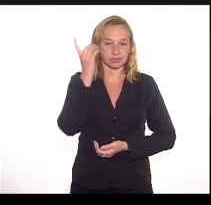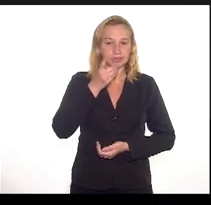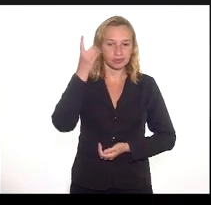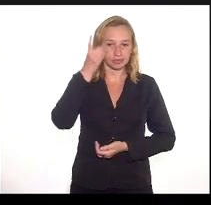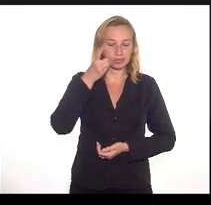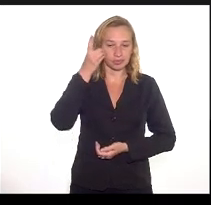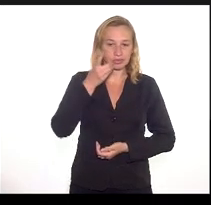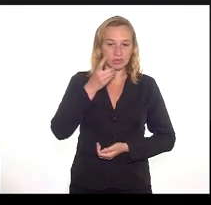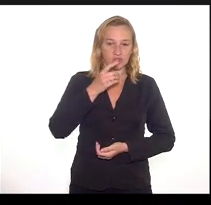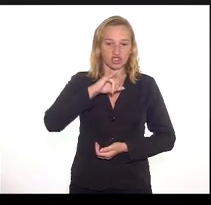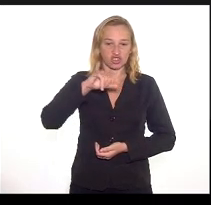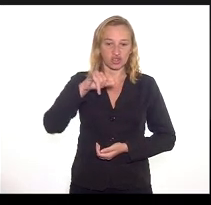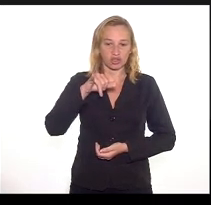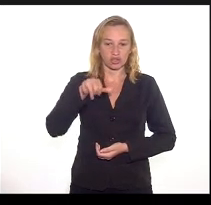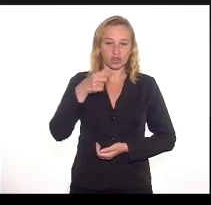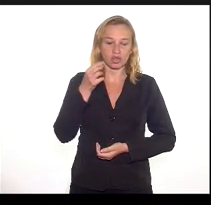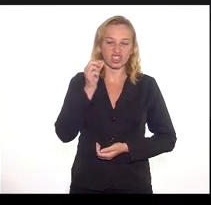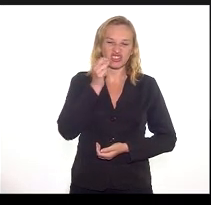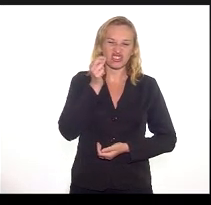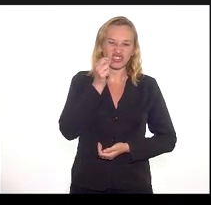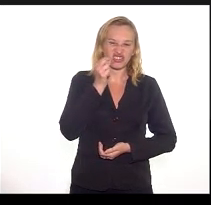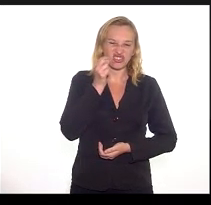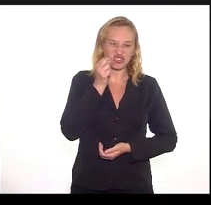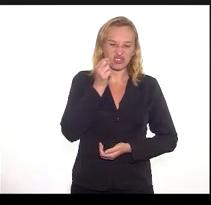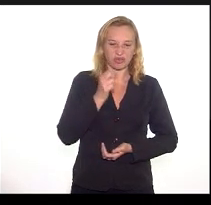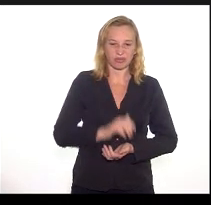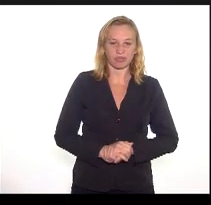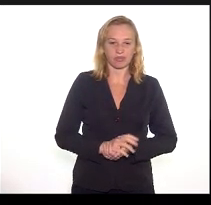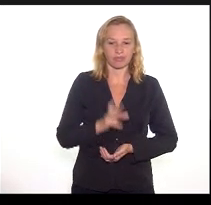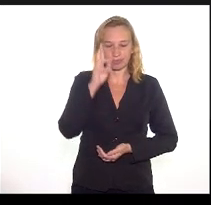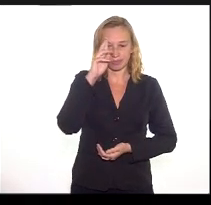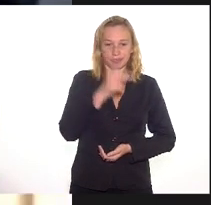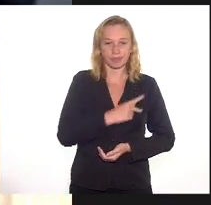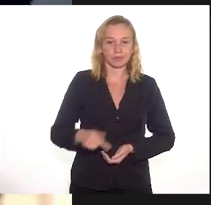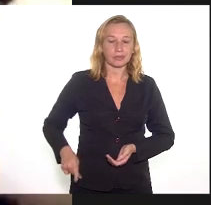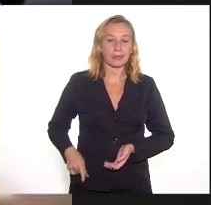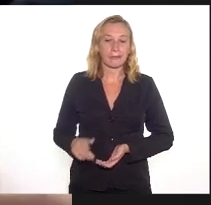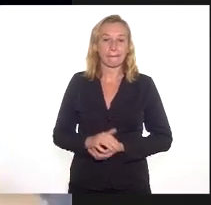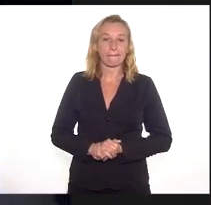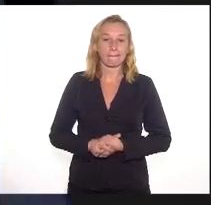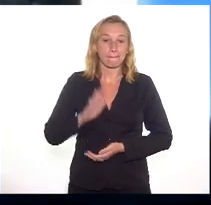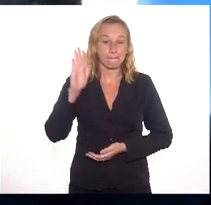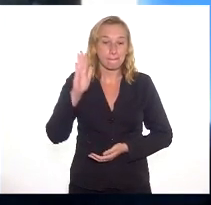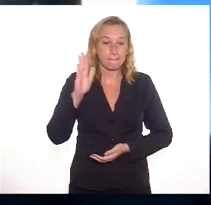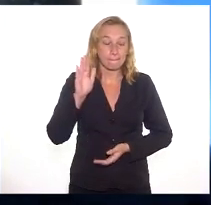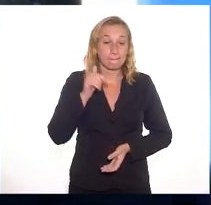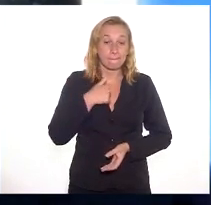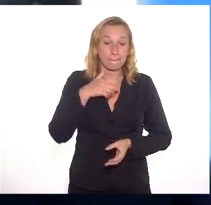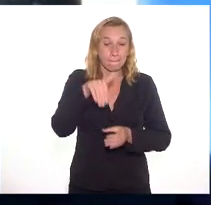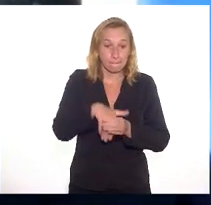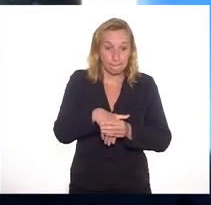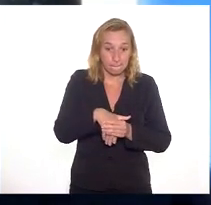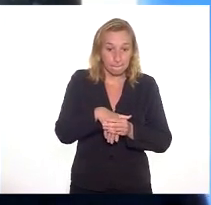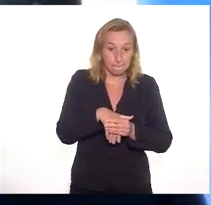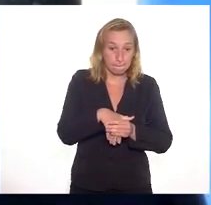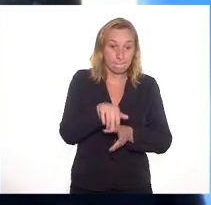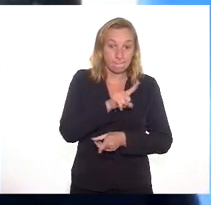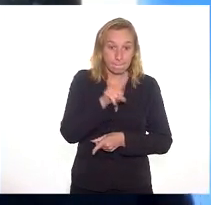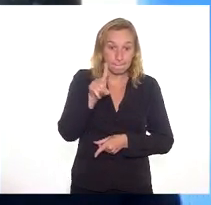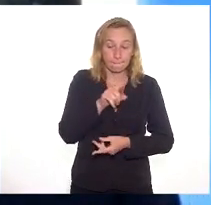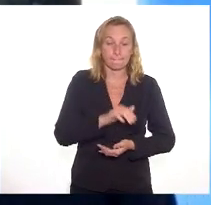Deputado Giovanni Ratinho. Deputado presidente, deputado Ratinho. Eu voto